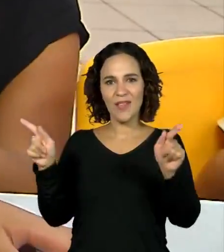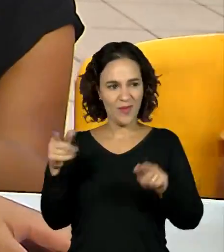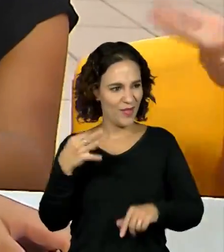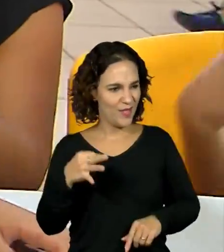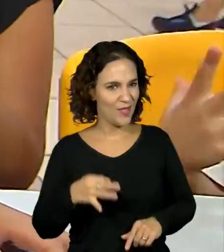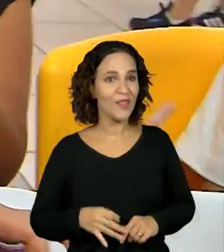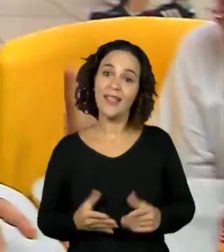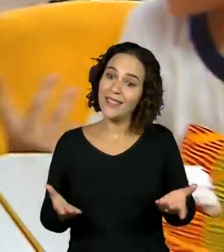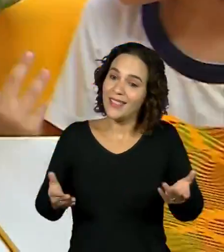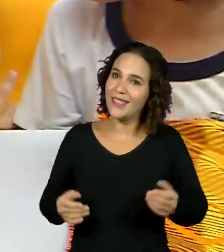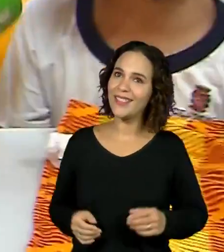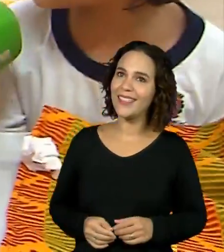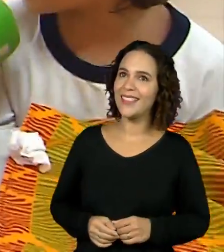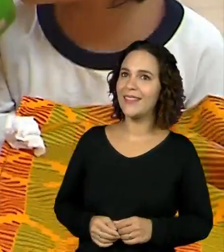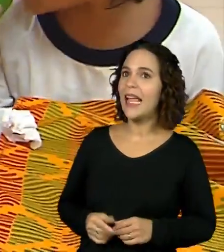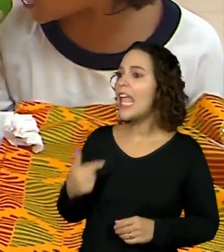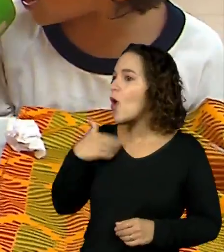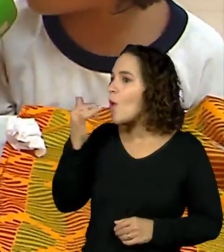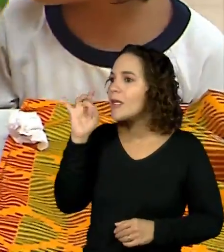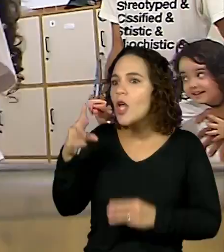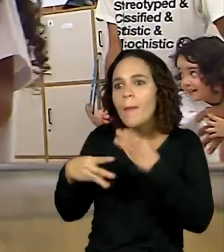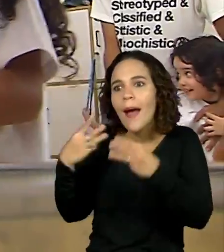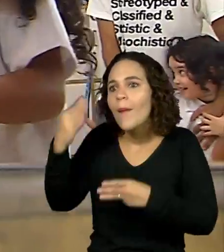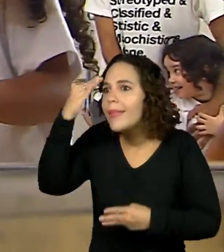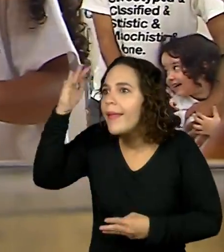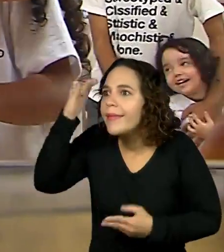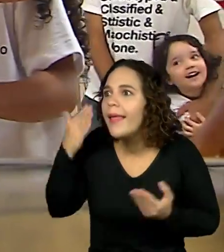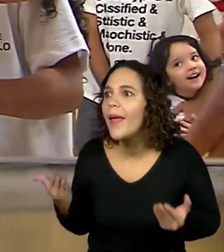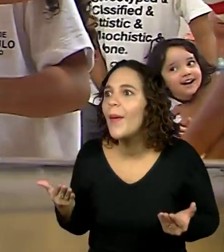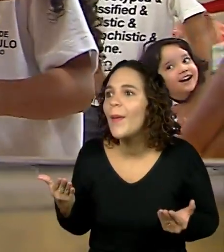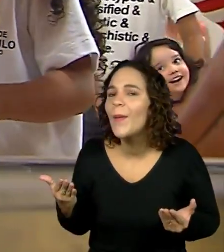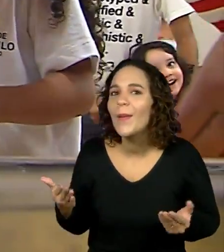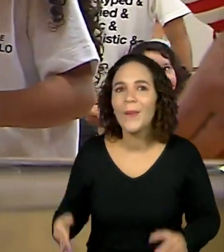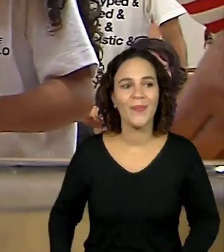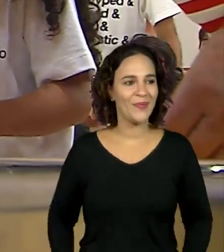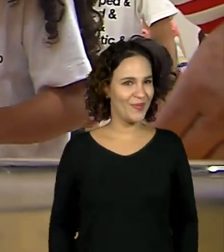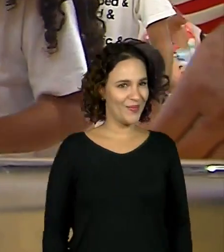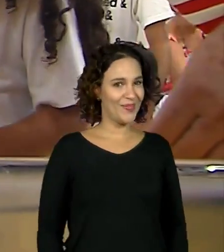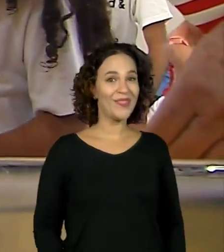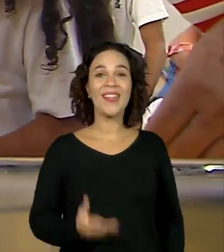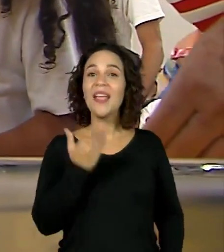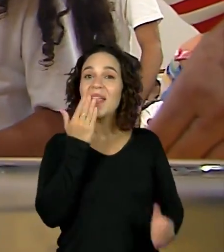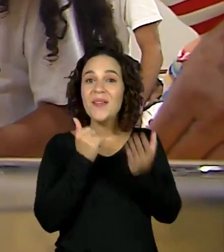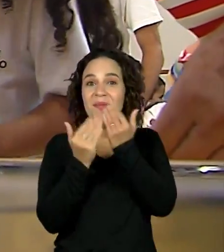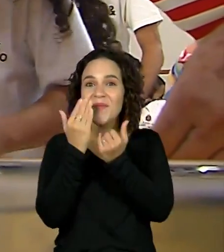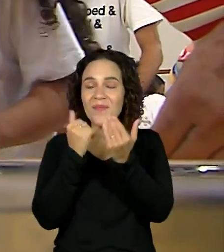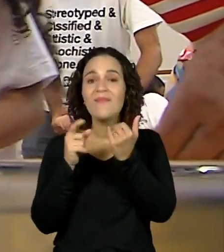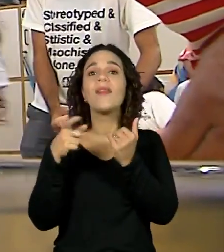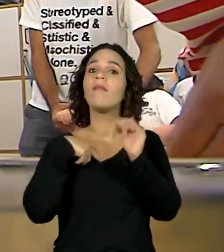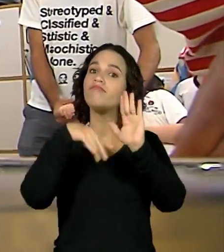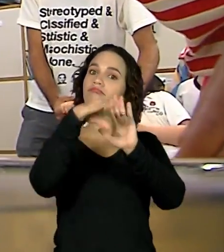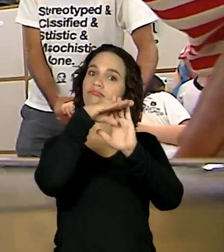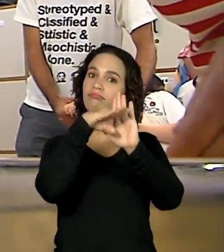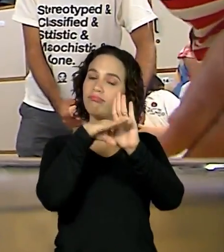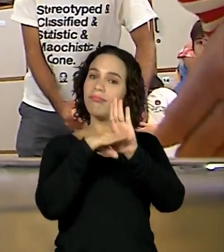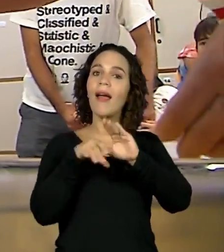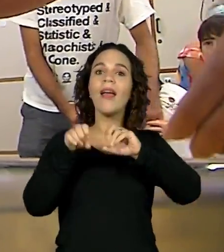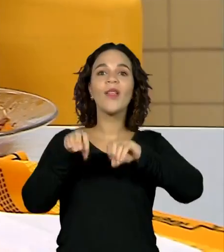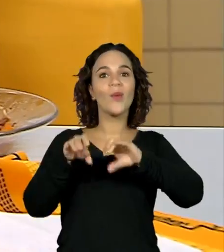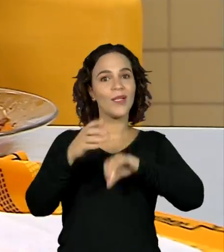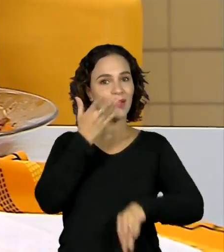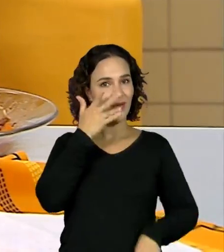isso? Isso. Não, entendeu? A alimentação é parte do currículo da educação